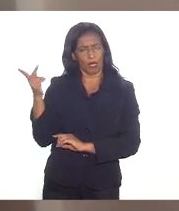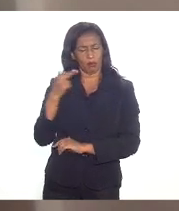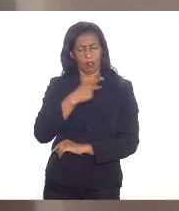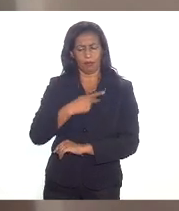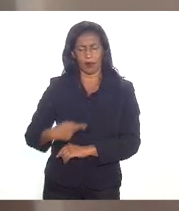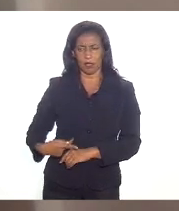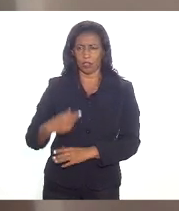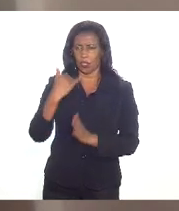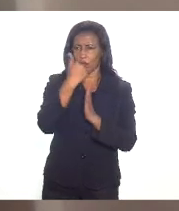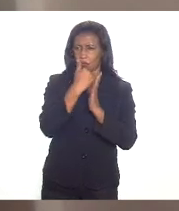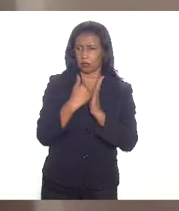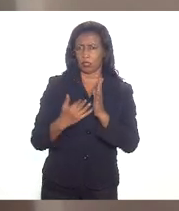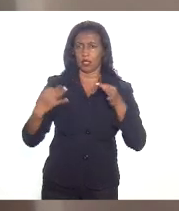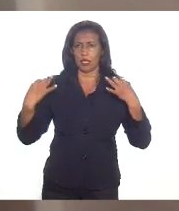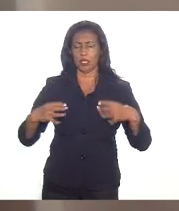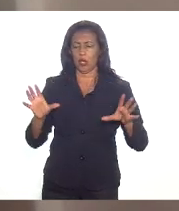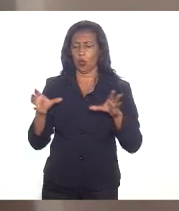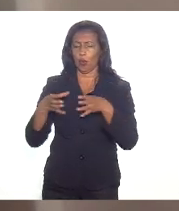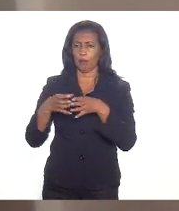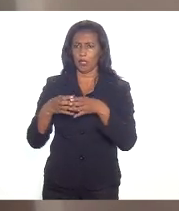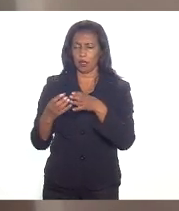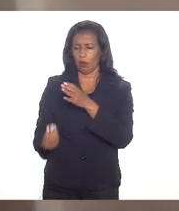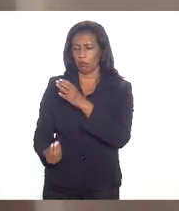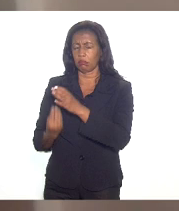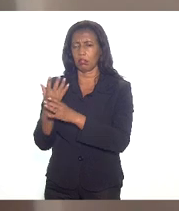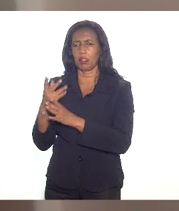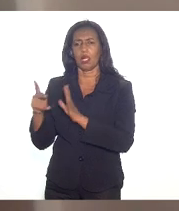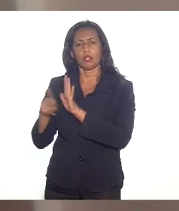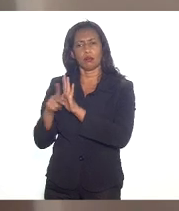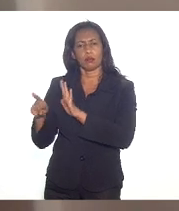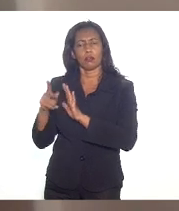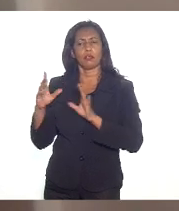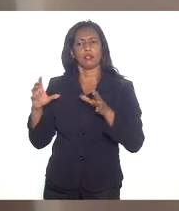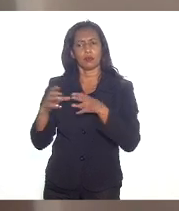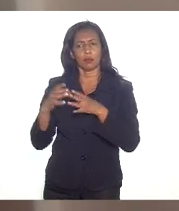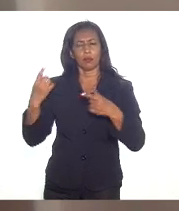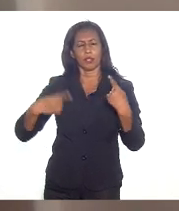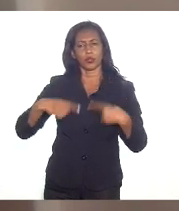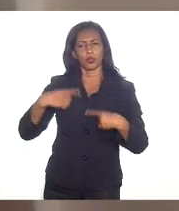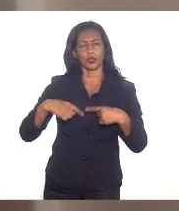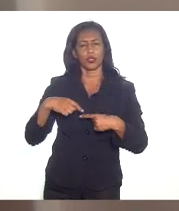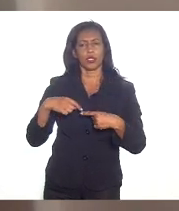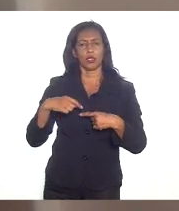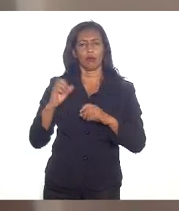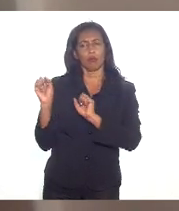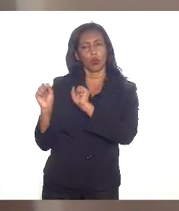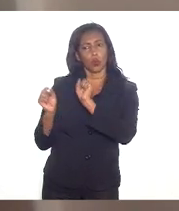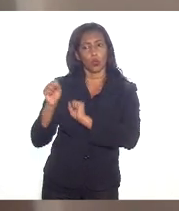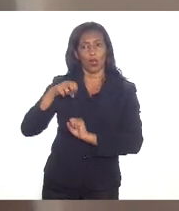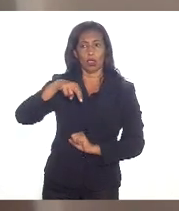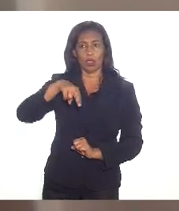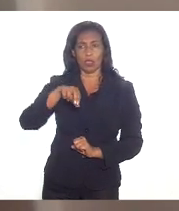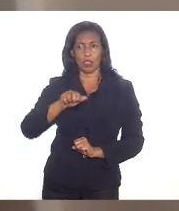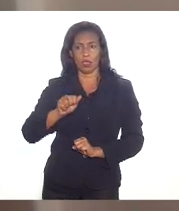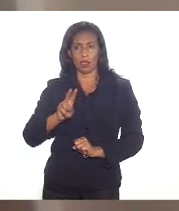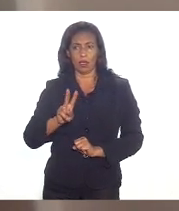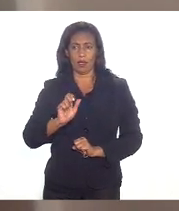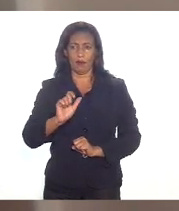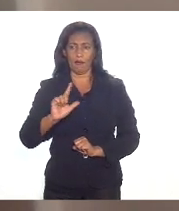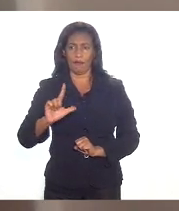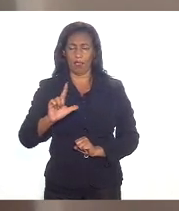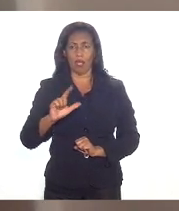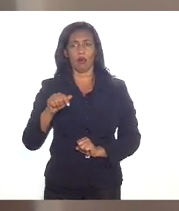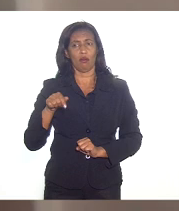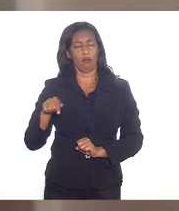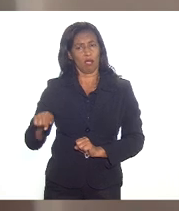fazendo corretamente, a comissão que foi criada também para discutir a indústria naval, petróleo e offshore. Isso é uma